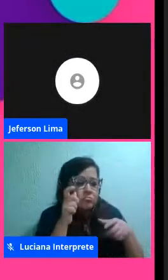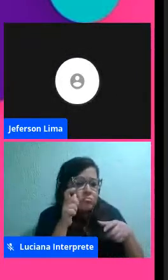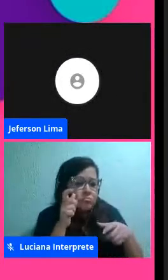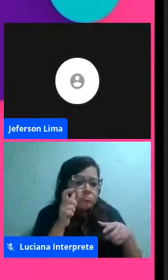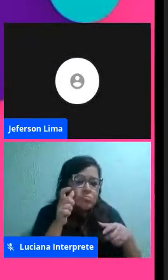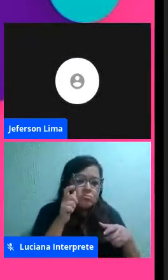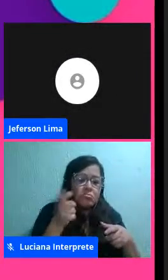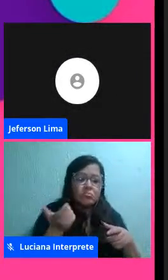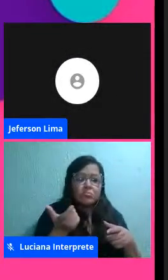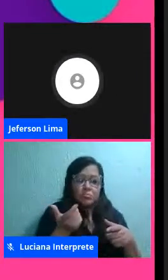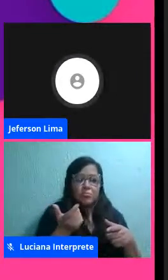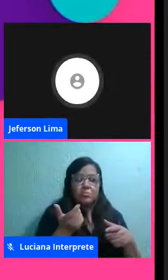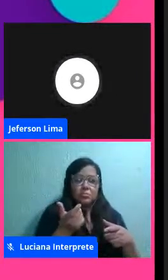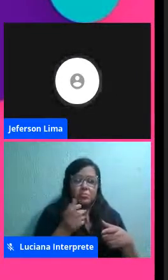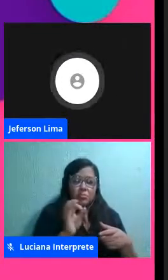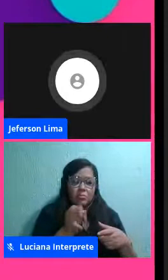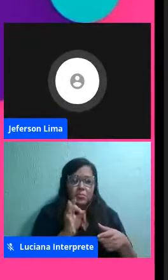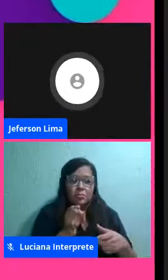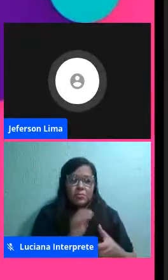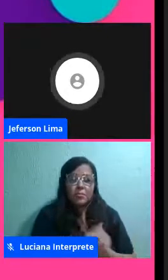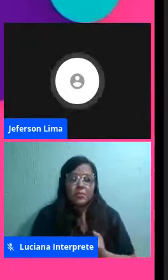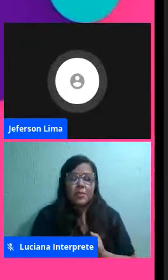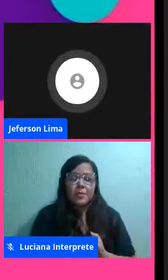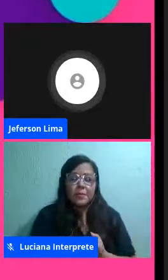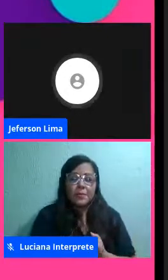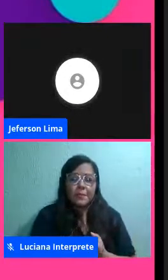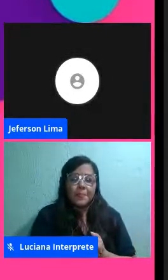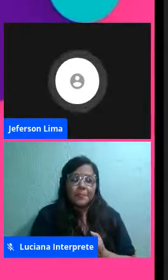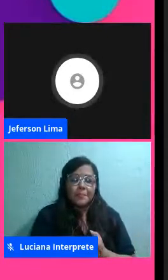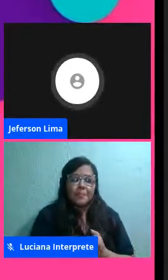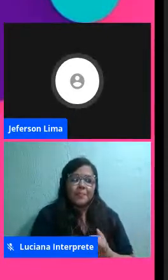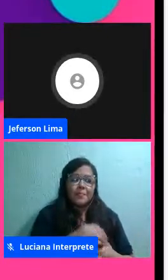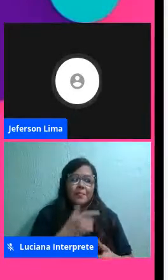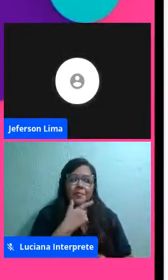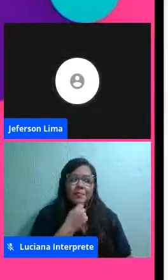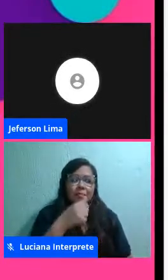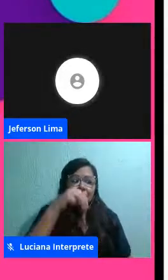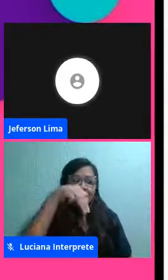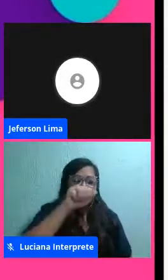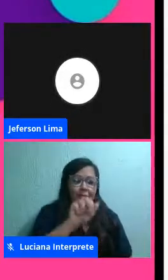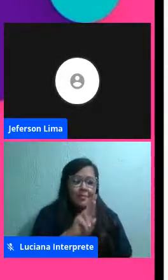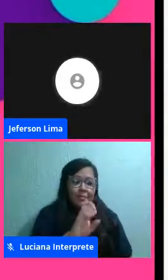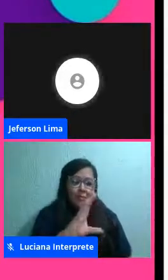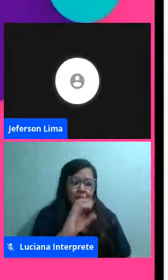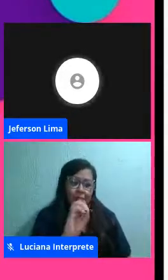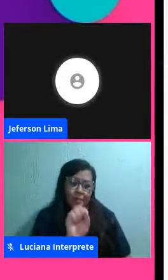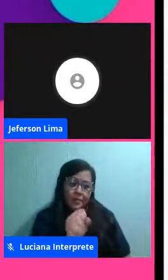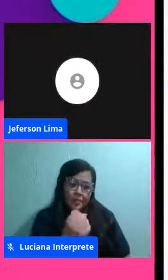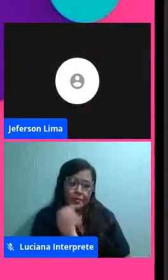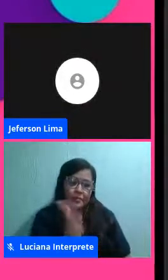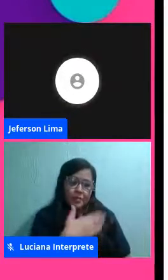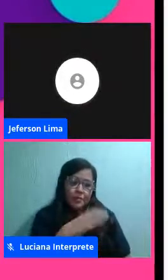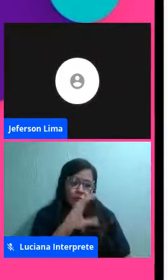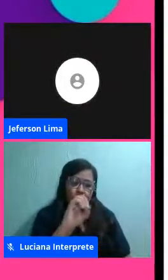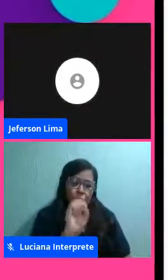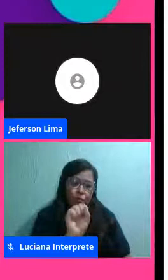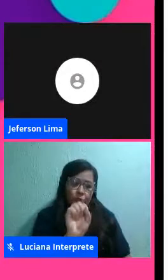O que... Opa, o Marcos Costa perguntou ali, né? Qual o nome da tecnologia? O nome da tecnologia é esse aqui, ó.